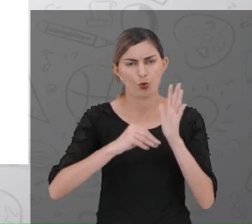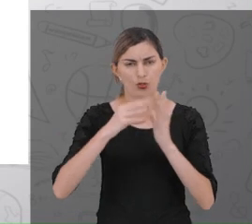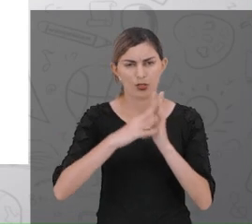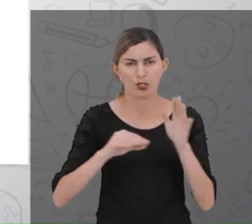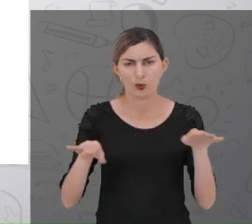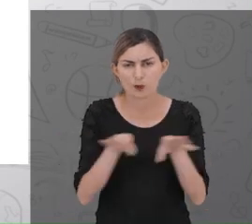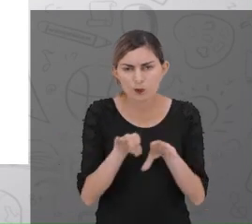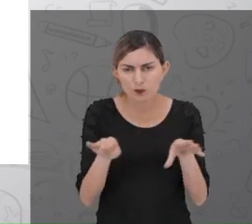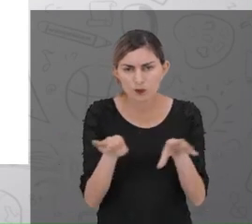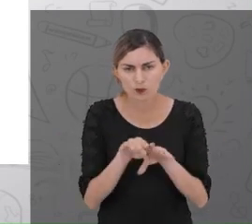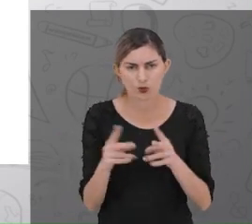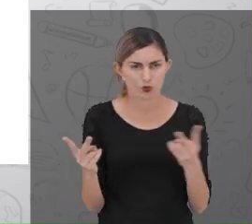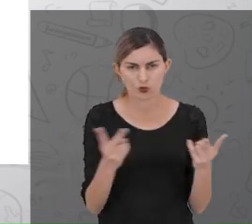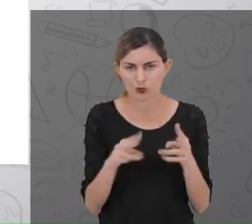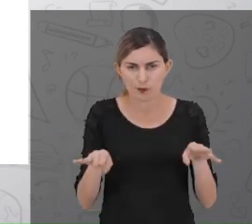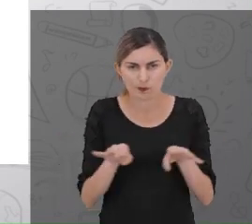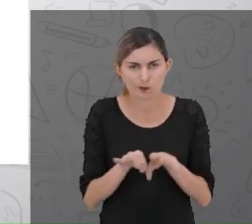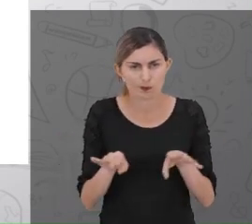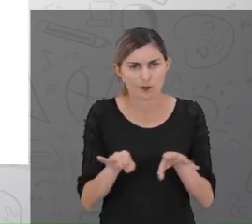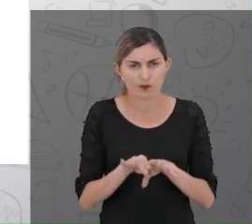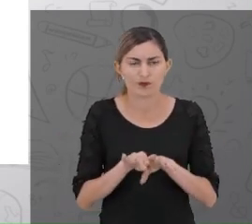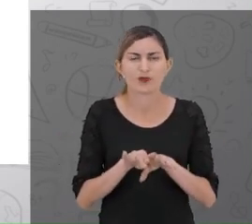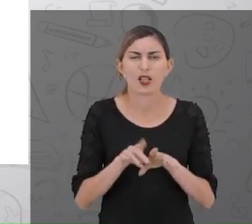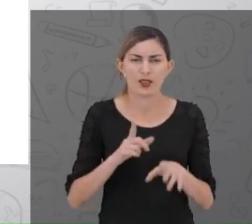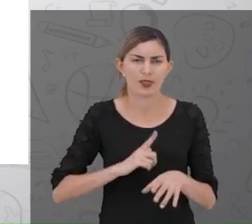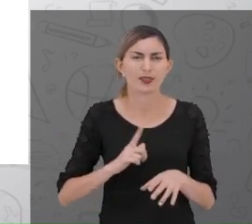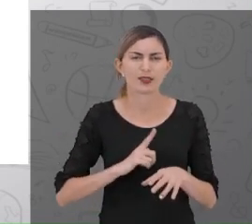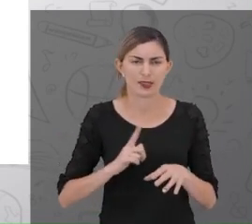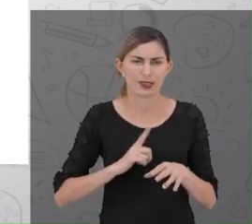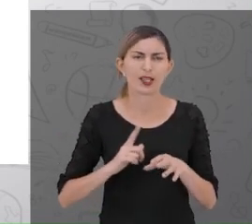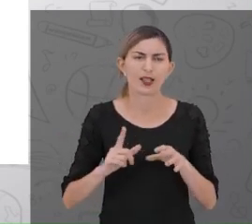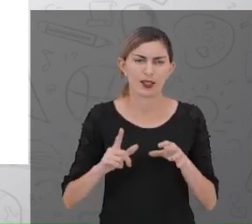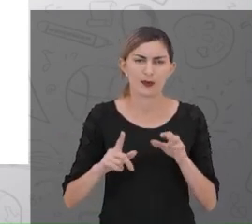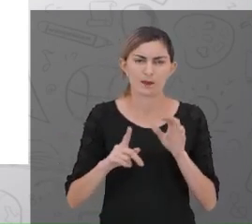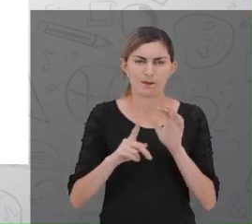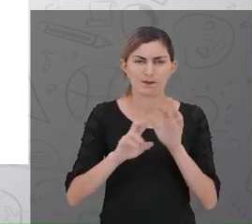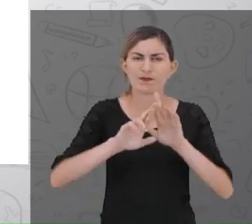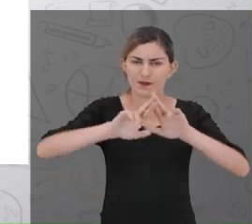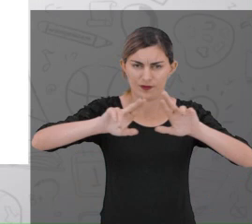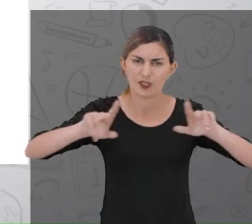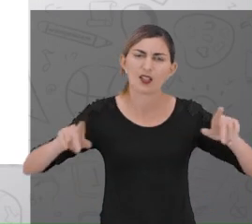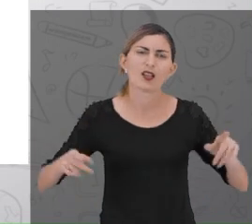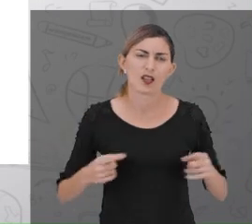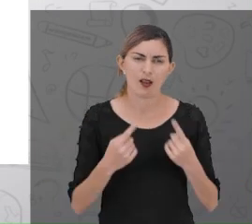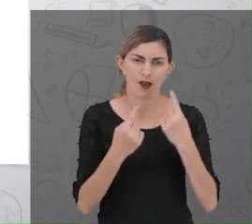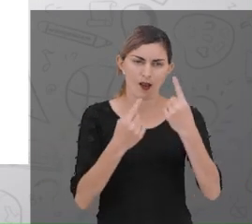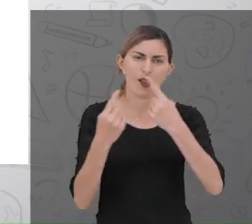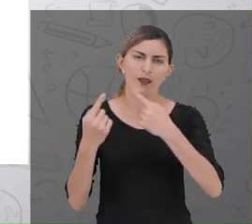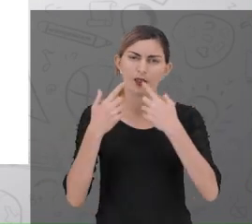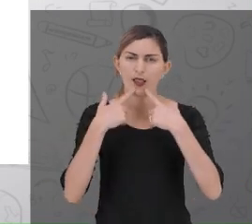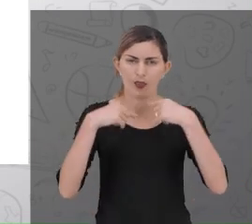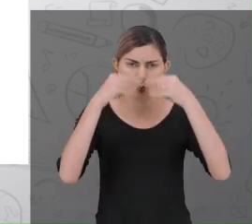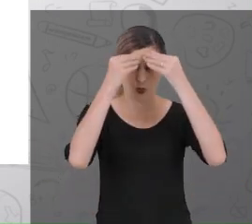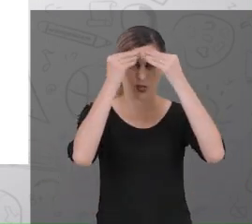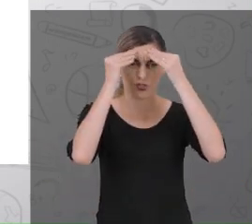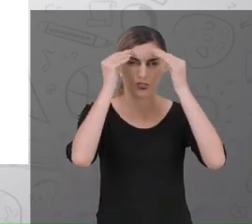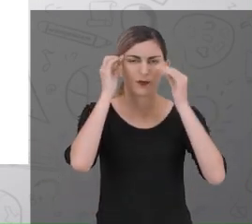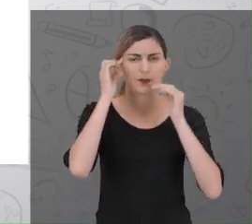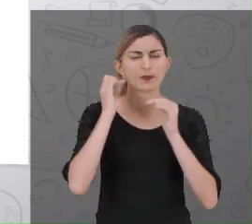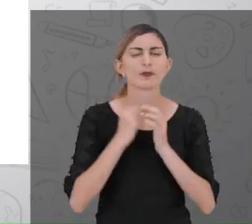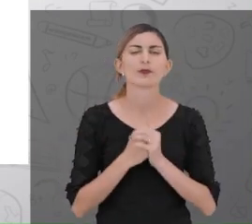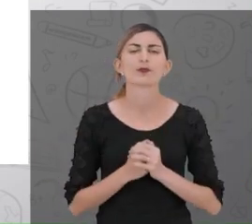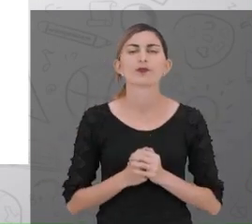são modelagens equivalentes, embora existam particularidades em cada